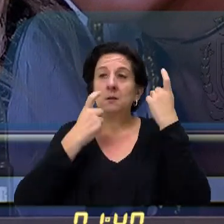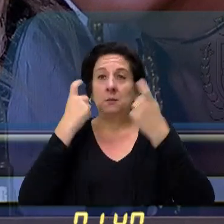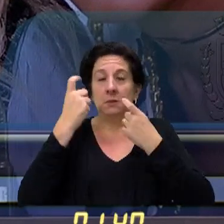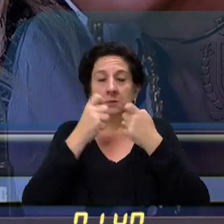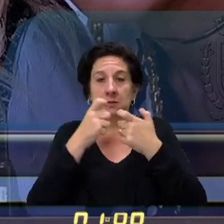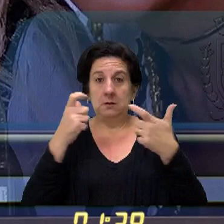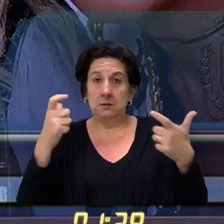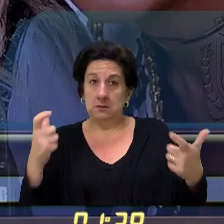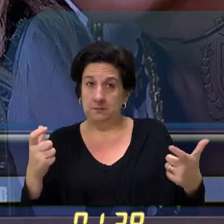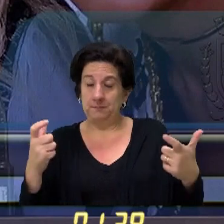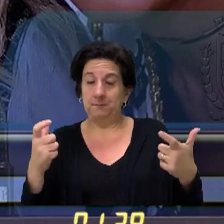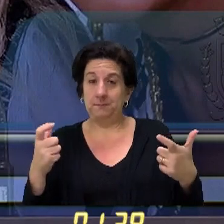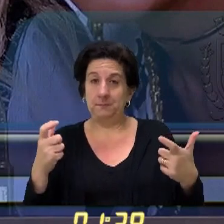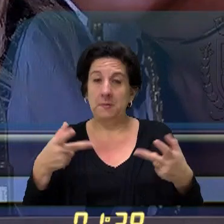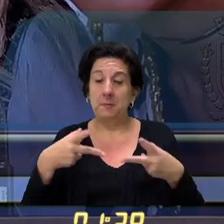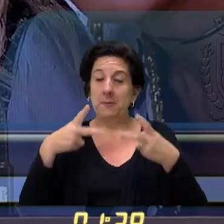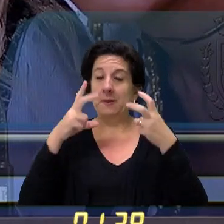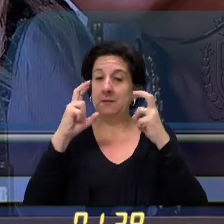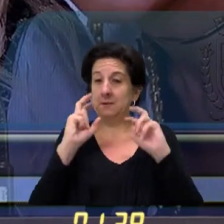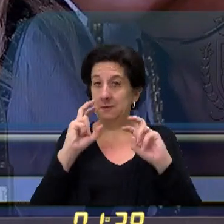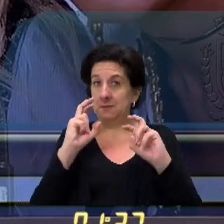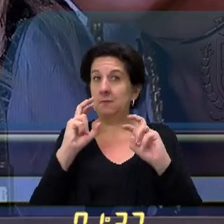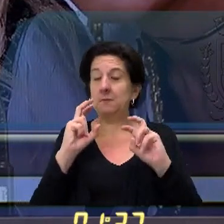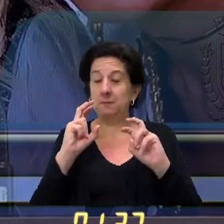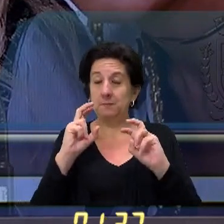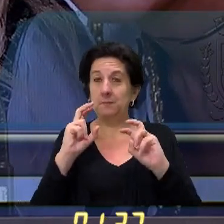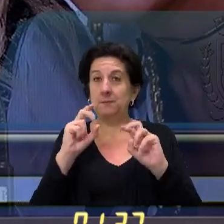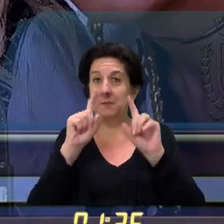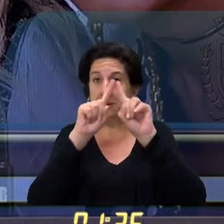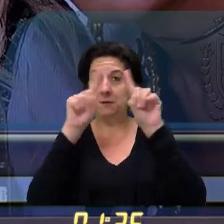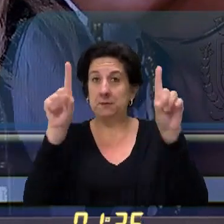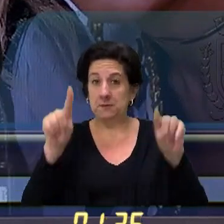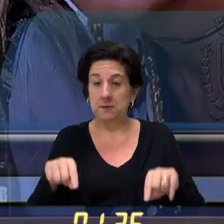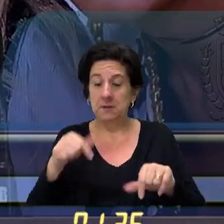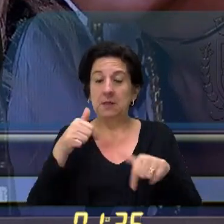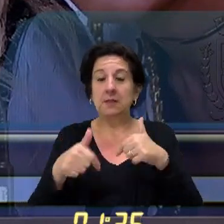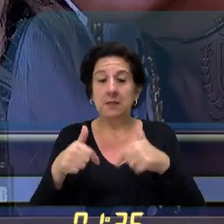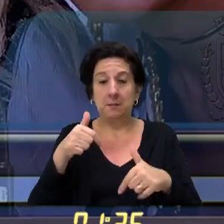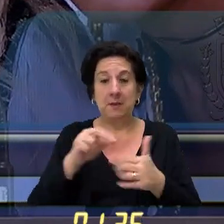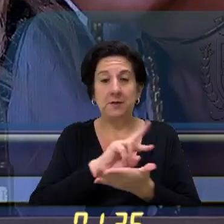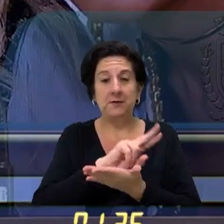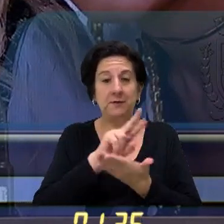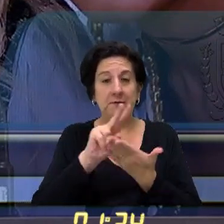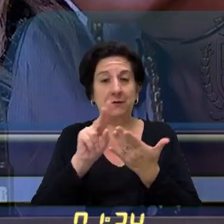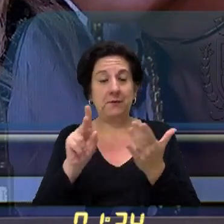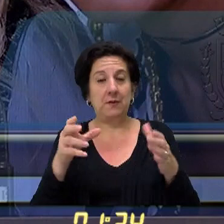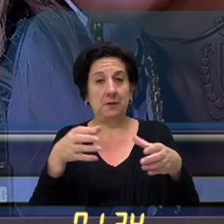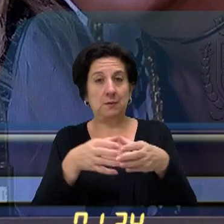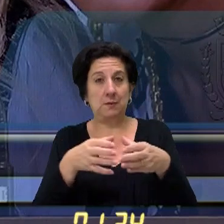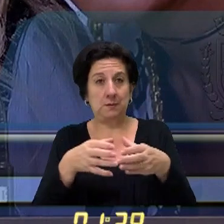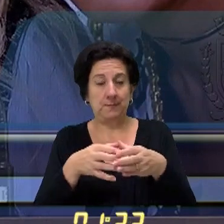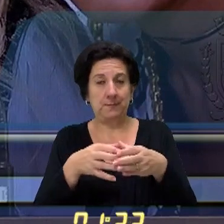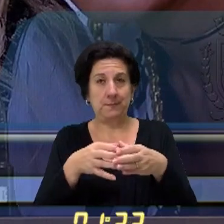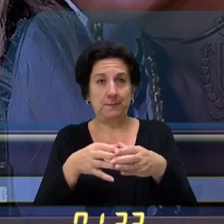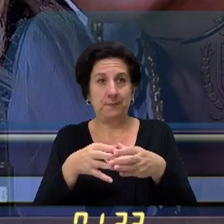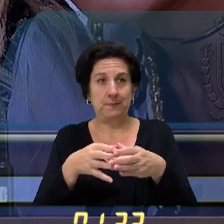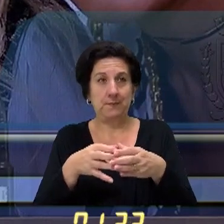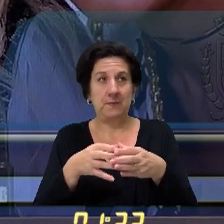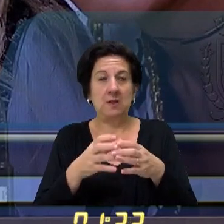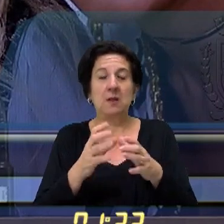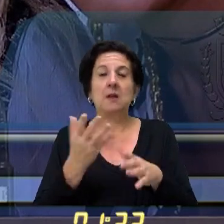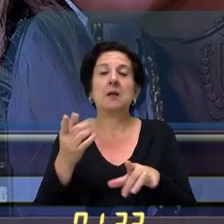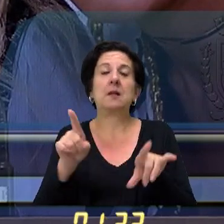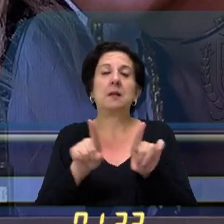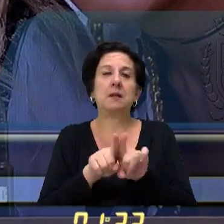muito grande, e a gente percebe isso inclusive entre os servidores que trabalham nas diferentes áreas. E,